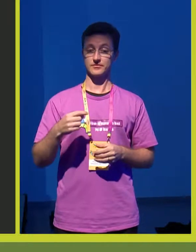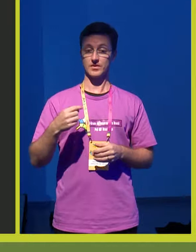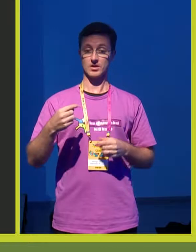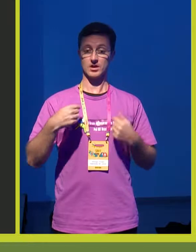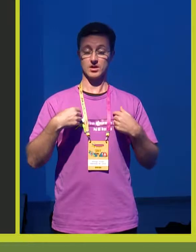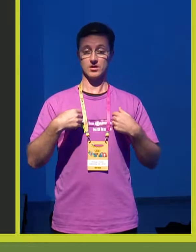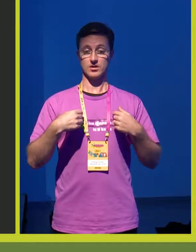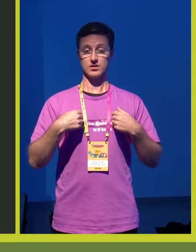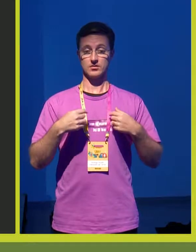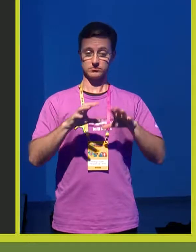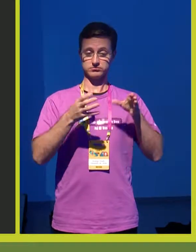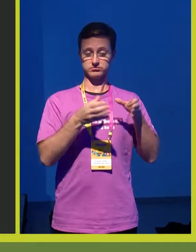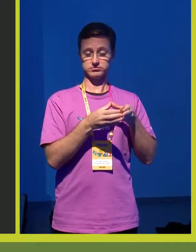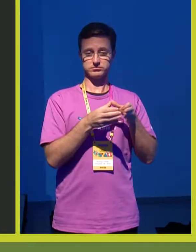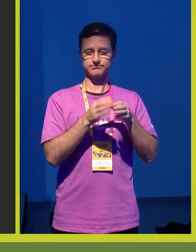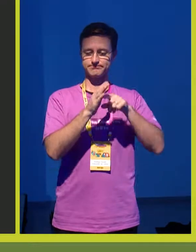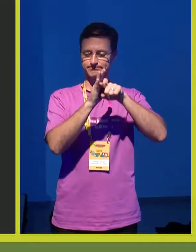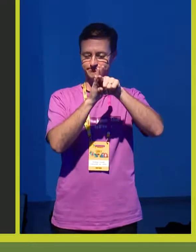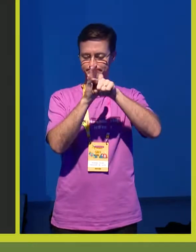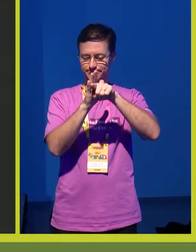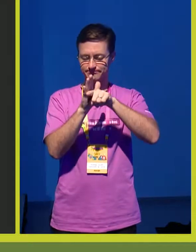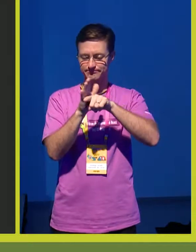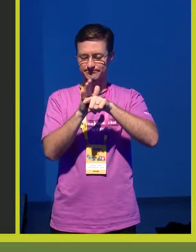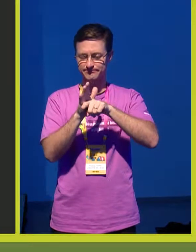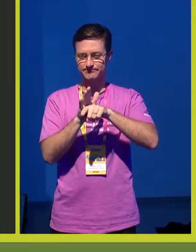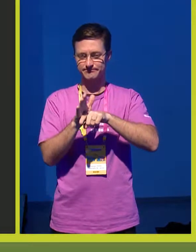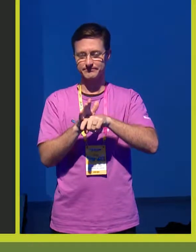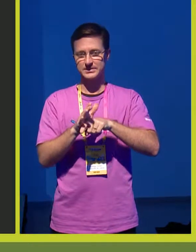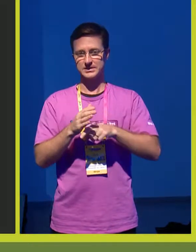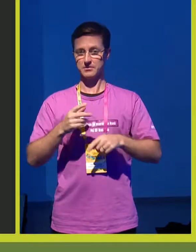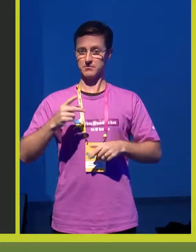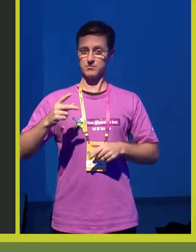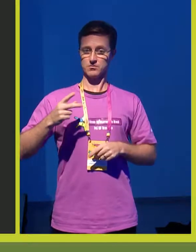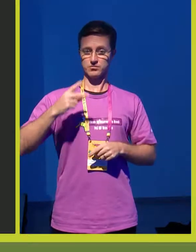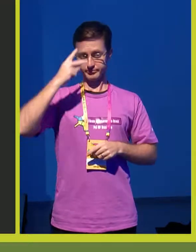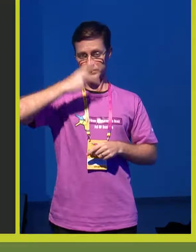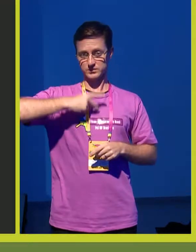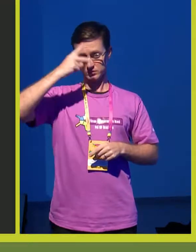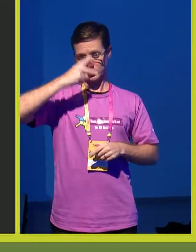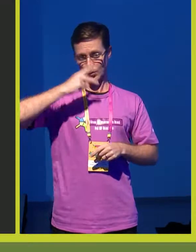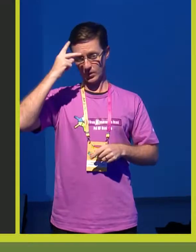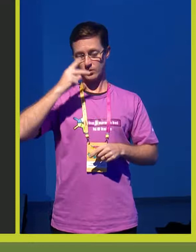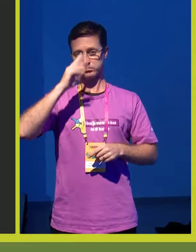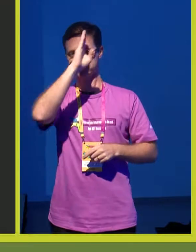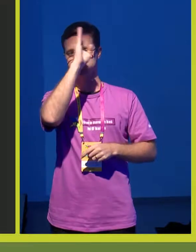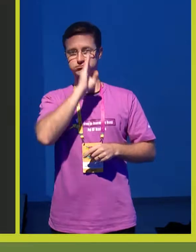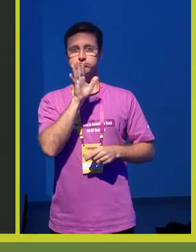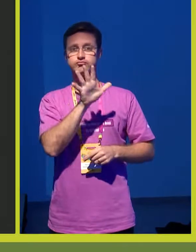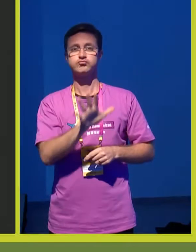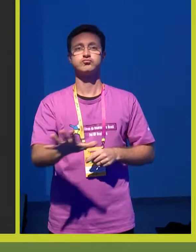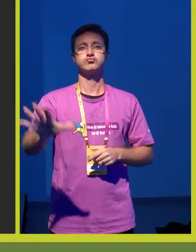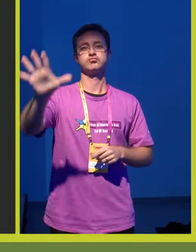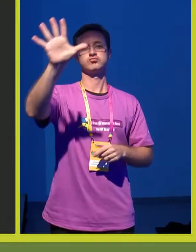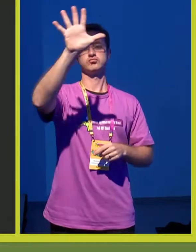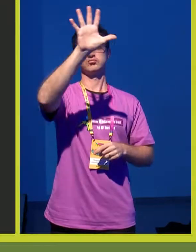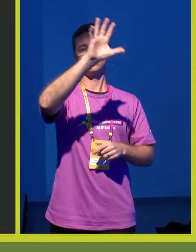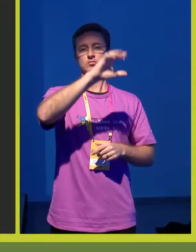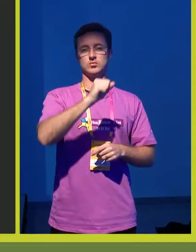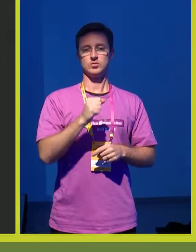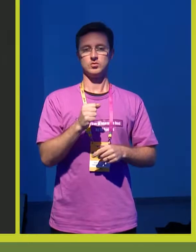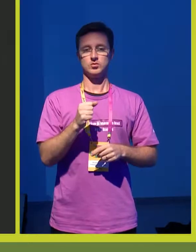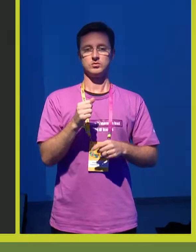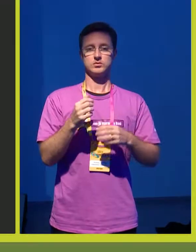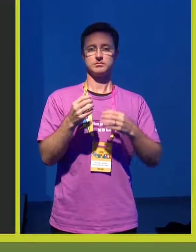sobre julgados de tribunais estaduais ao redor do Brasil, sobre o tipo de argumentação que eles